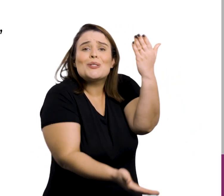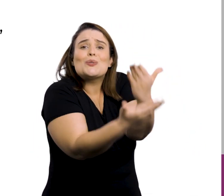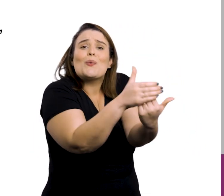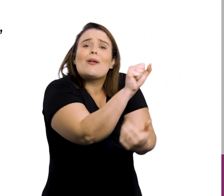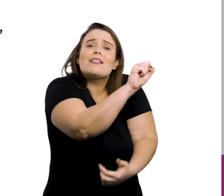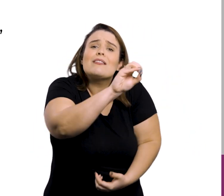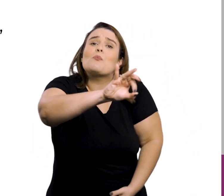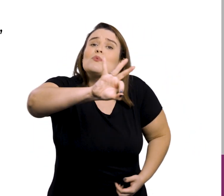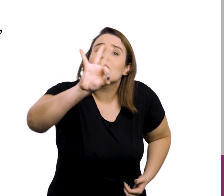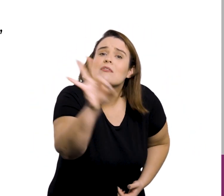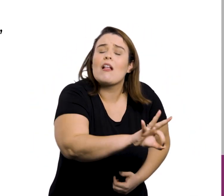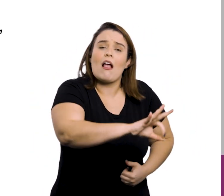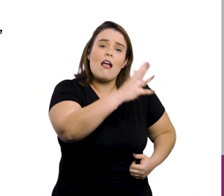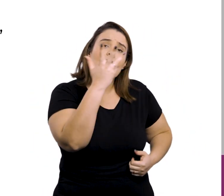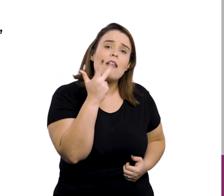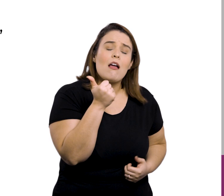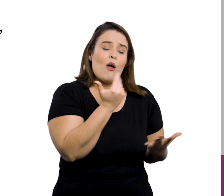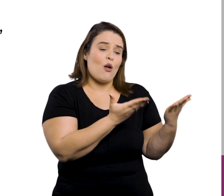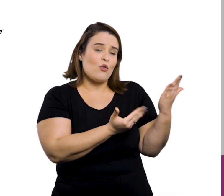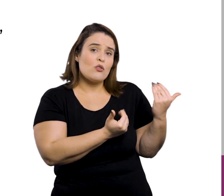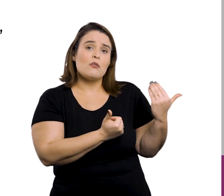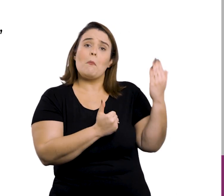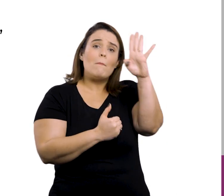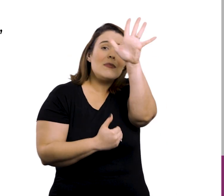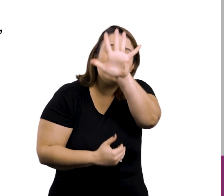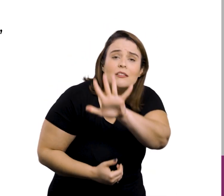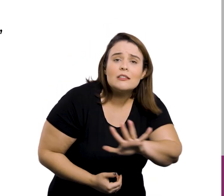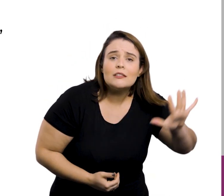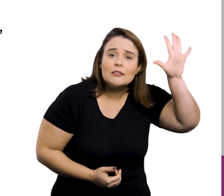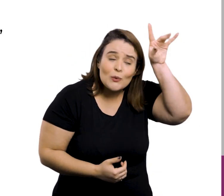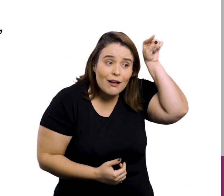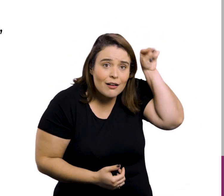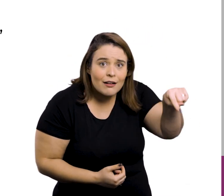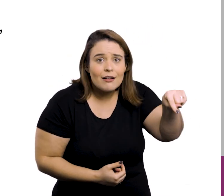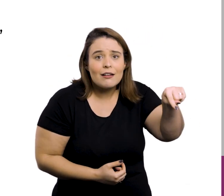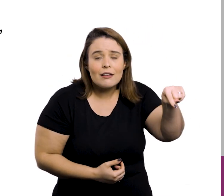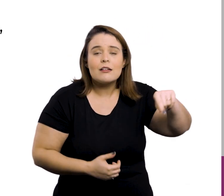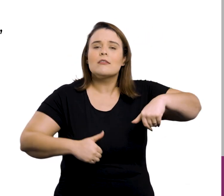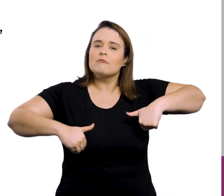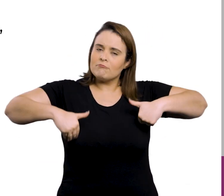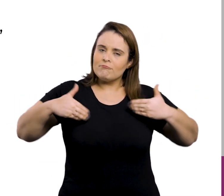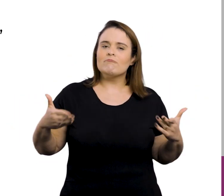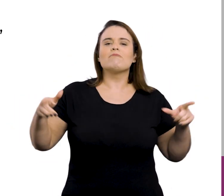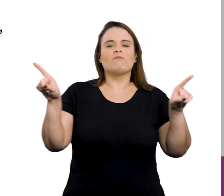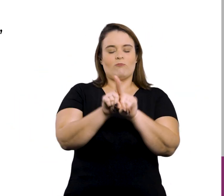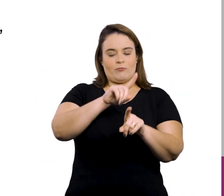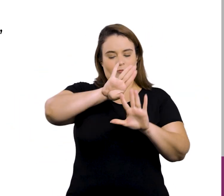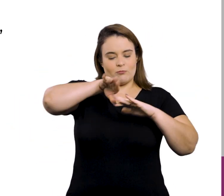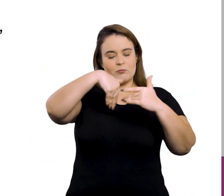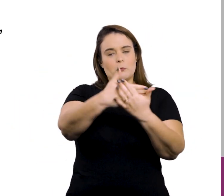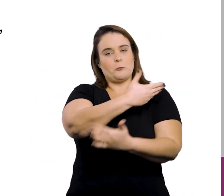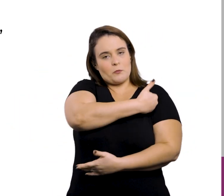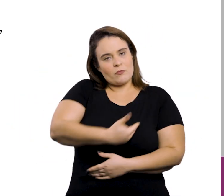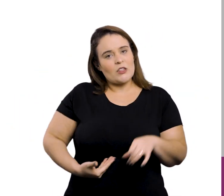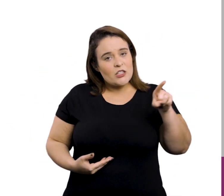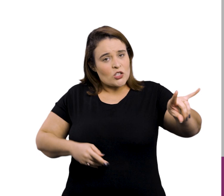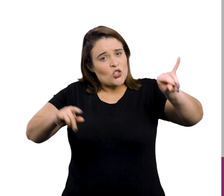pública, pois é lá onde estudam cerca de 80% das crianças, adolescentes e jovens do